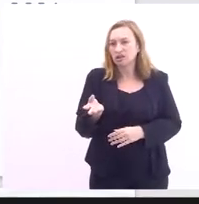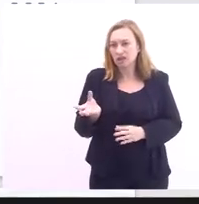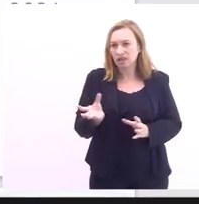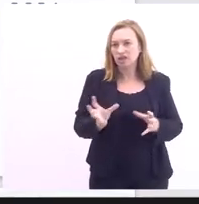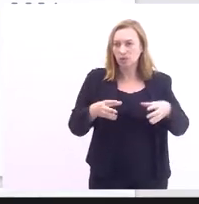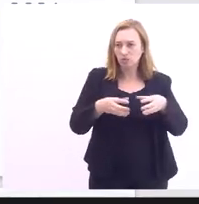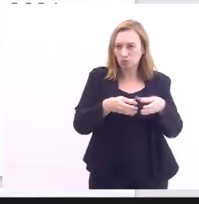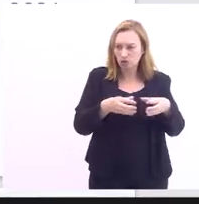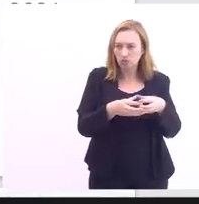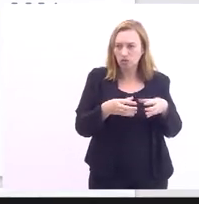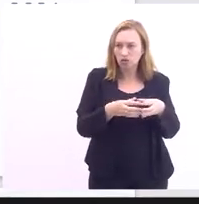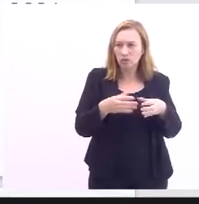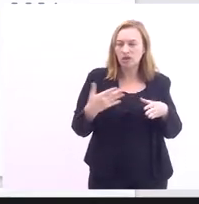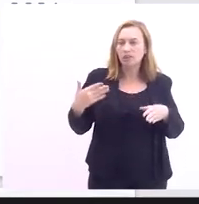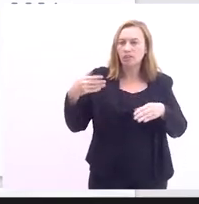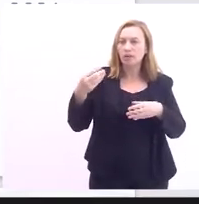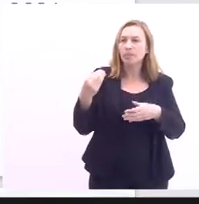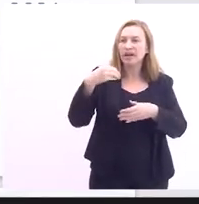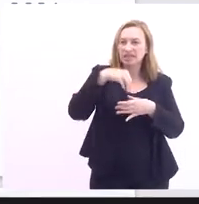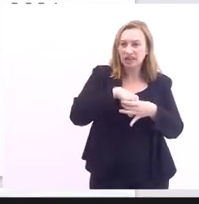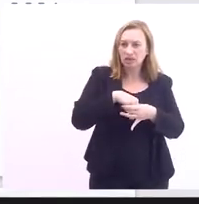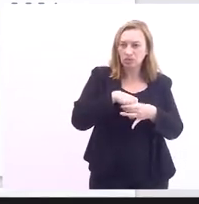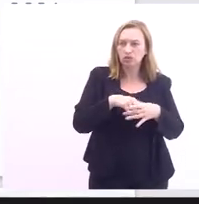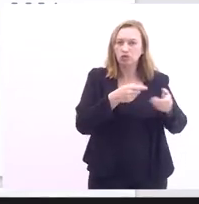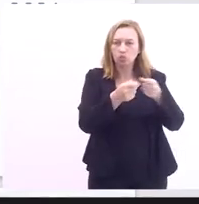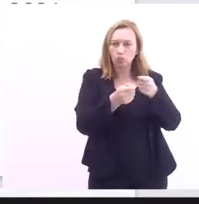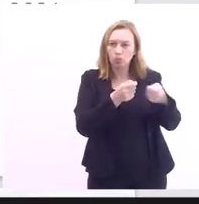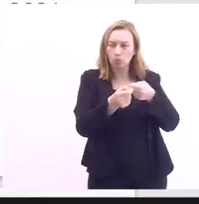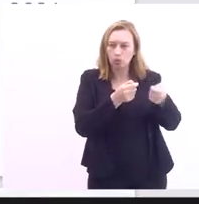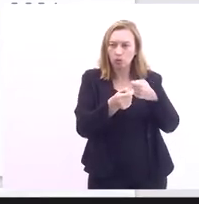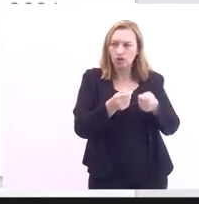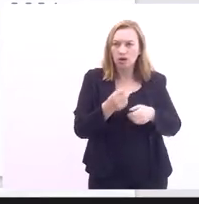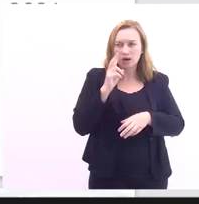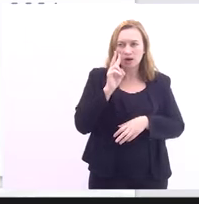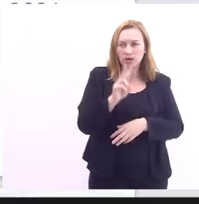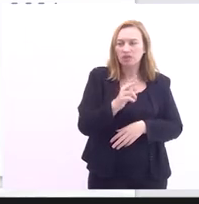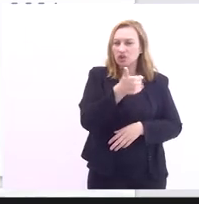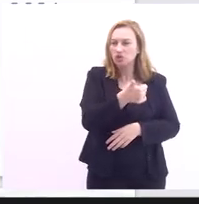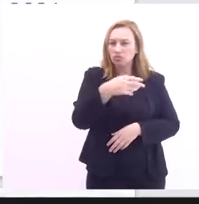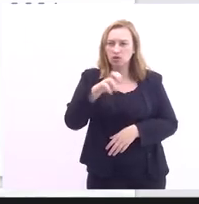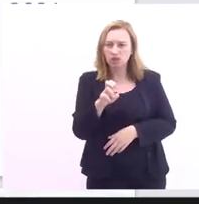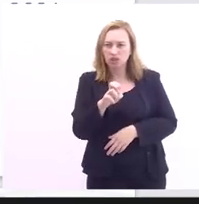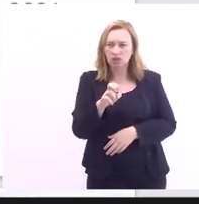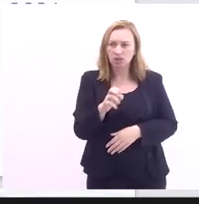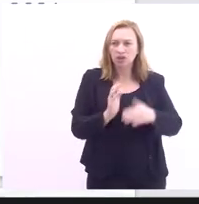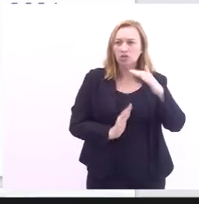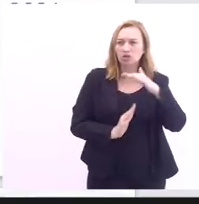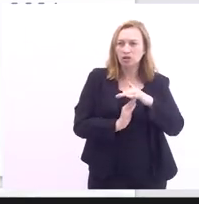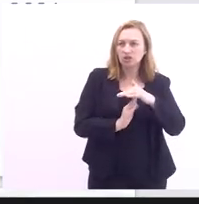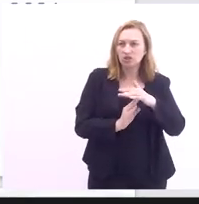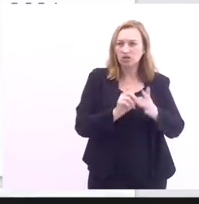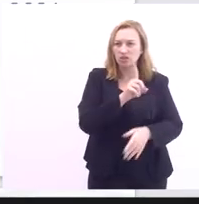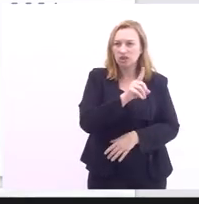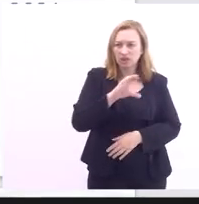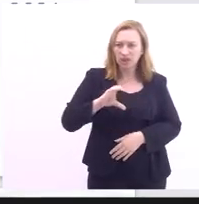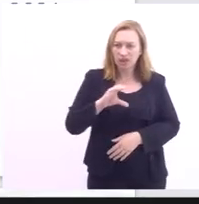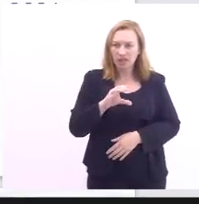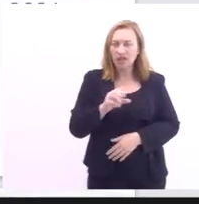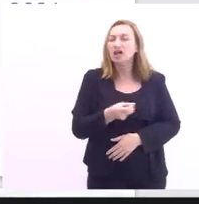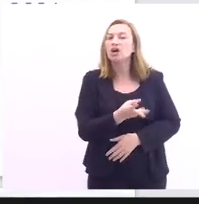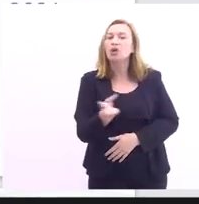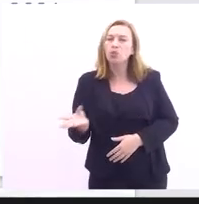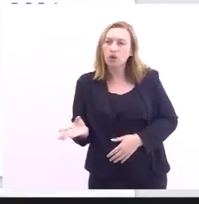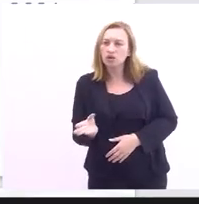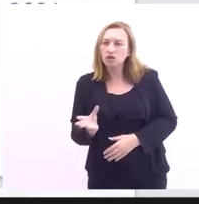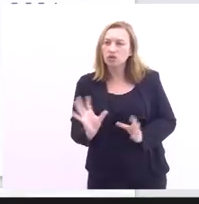que está conseguindo trazer para dentro do limite regulatório. Perceba aqui que em 2015, o limite de DEC, a quantidade